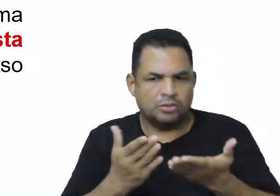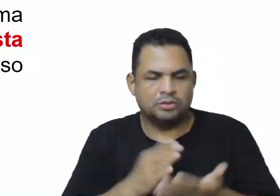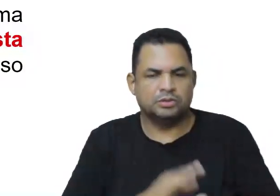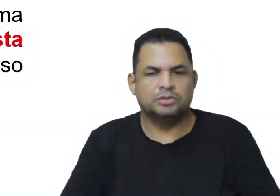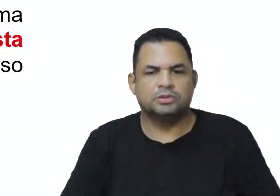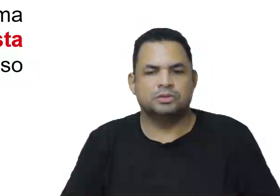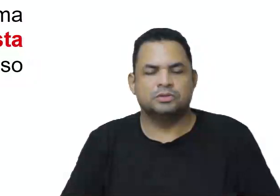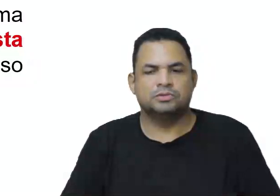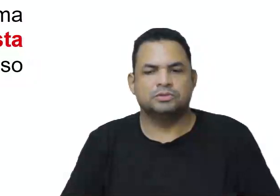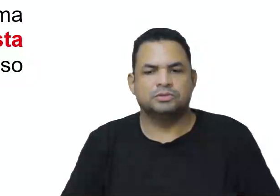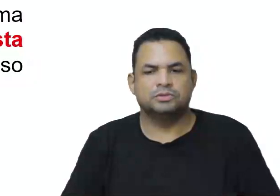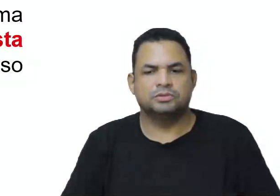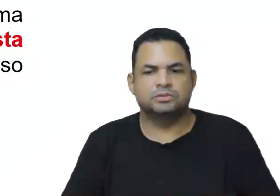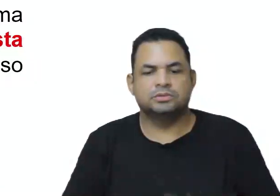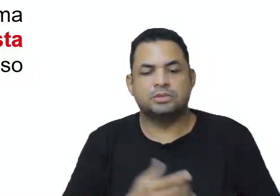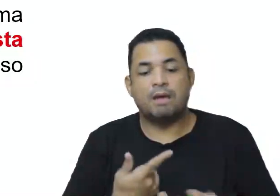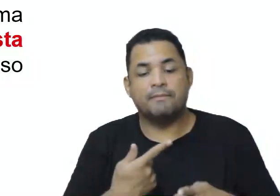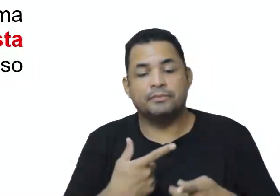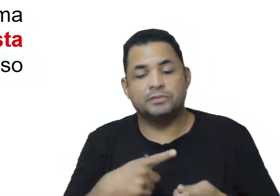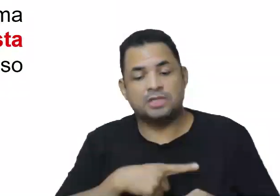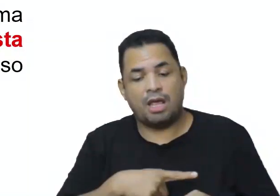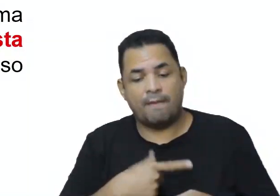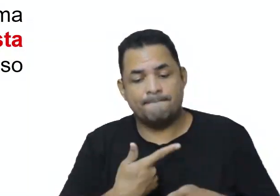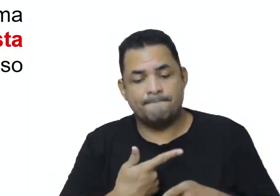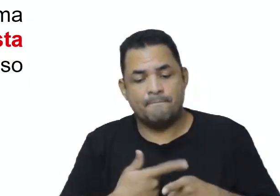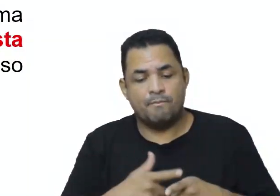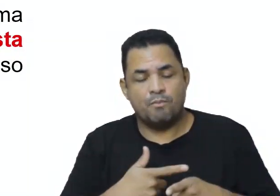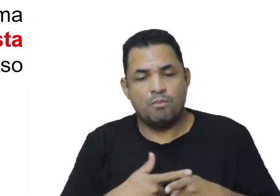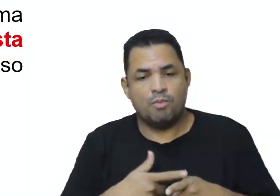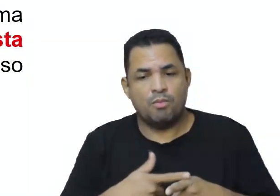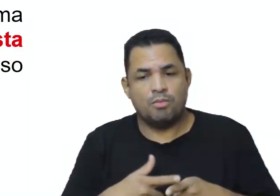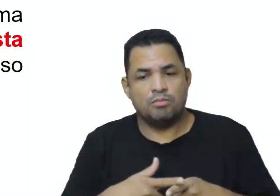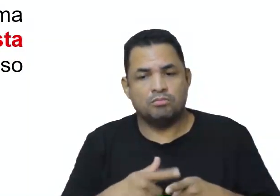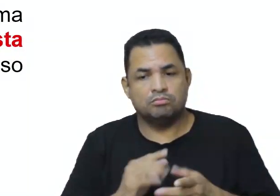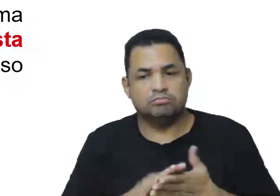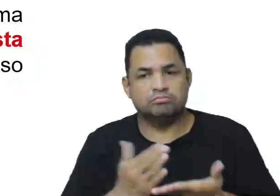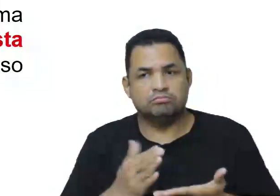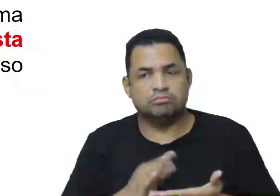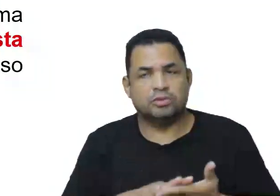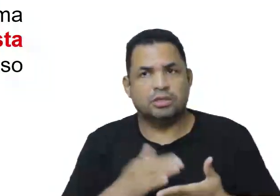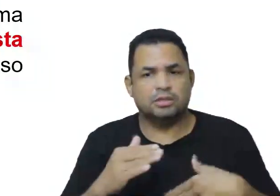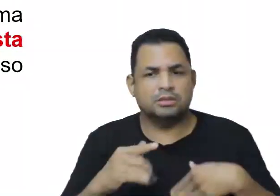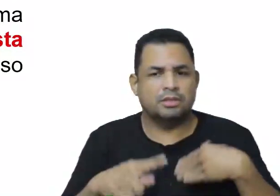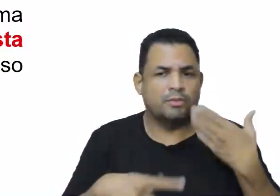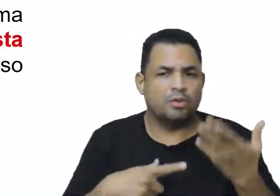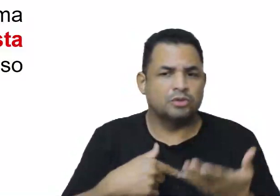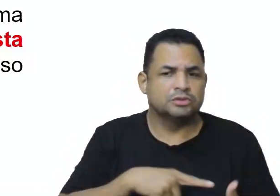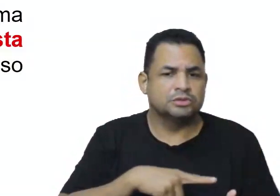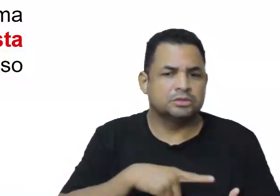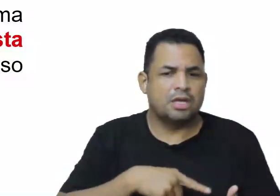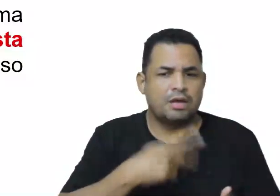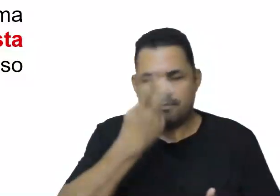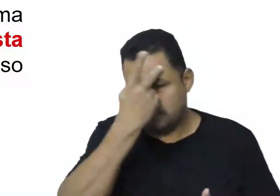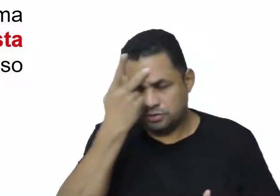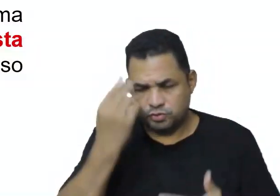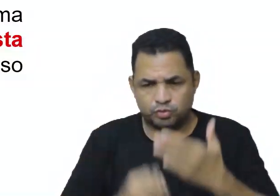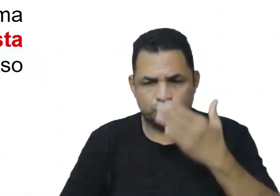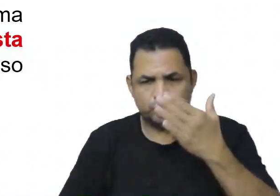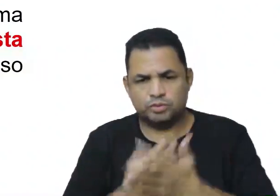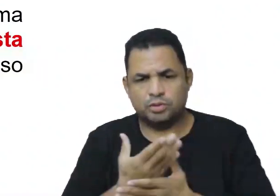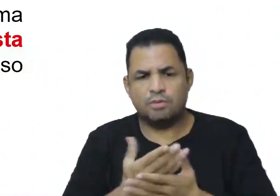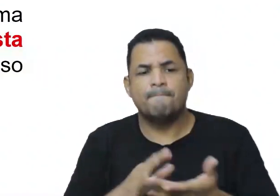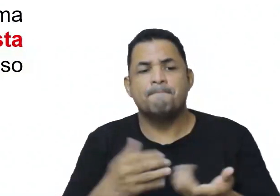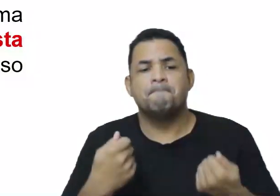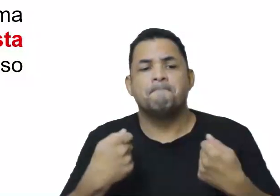geralmente, problemas que possam vir a ser expressados nessa pessoa, muitas vezes podem